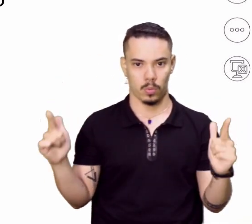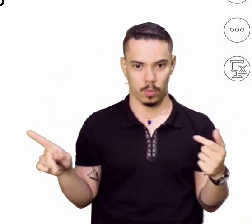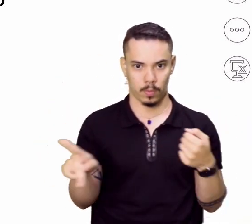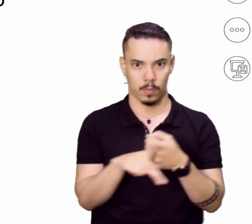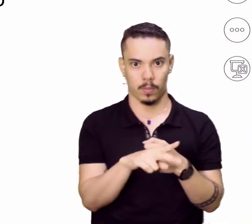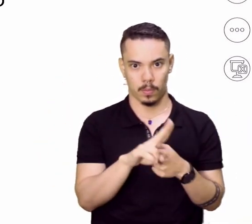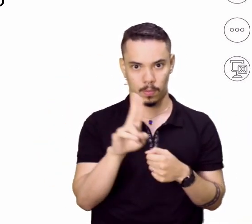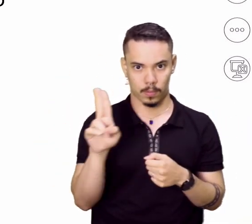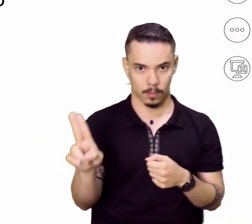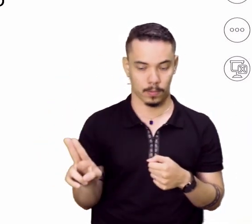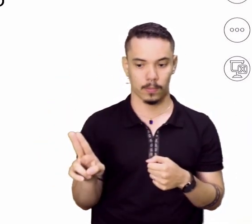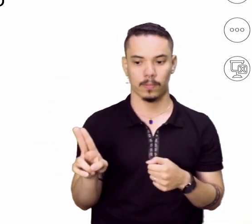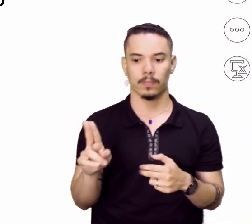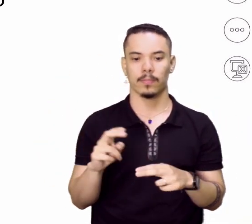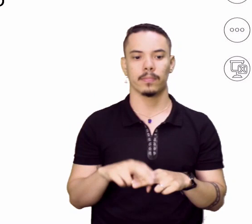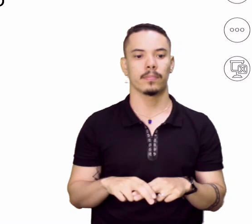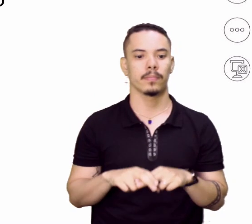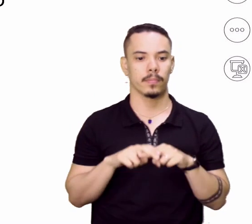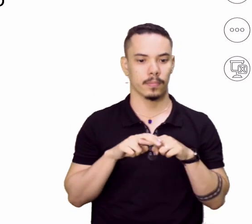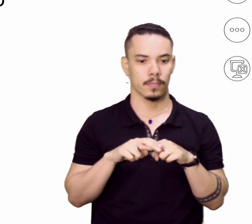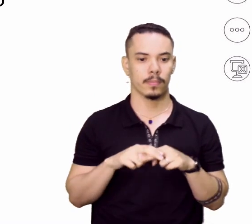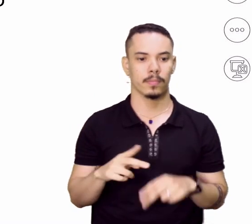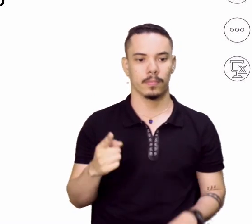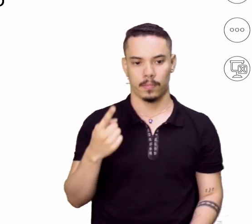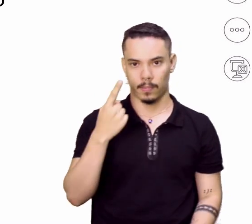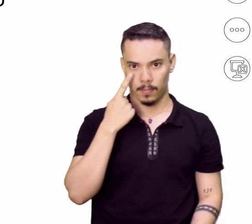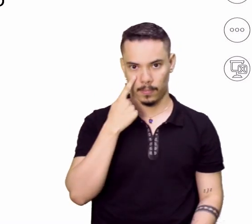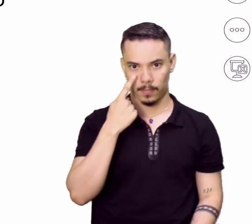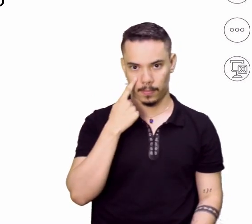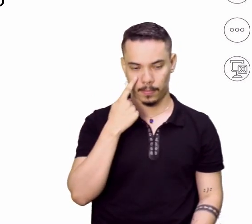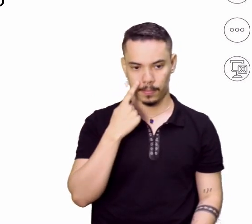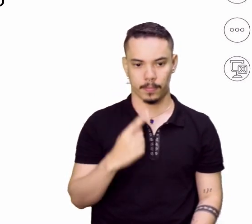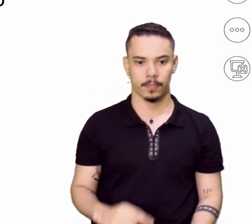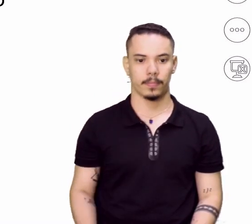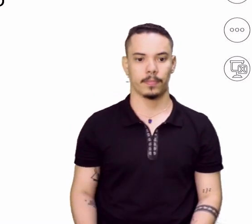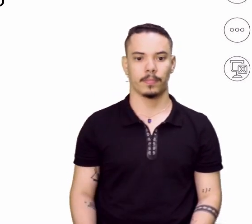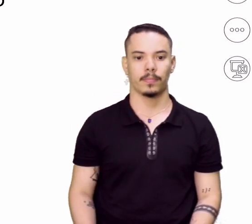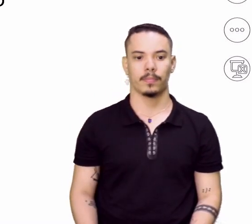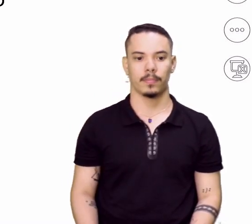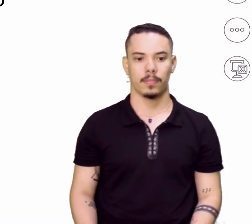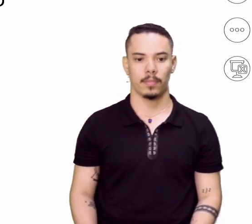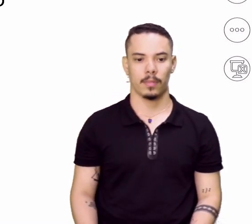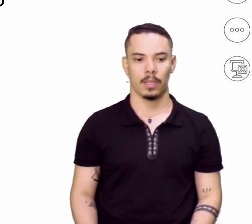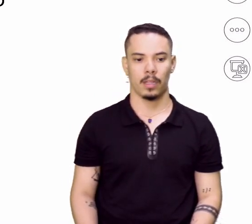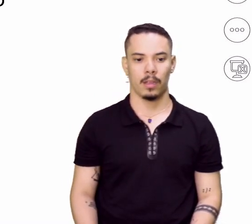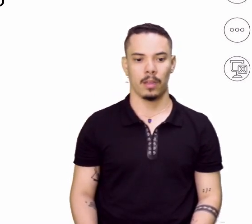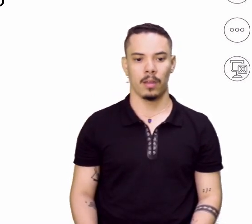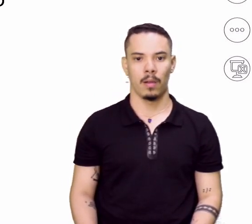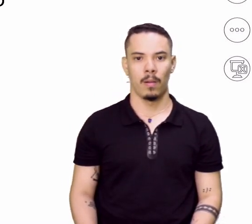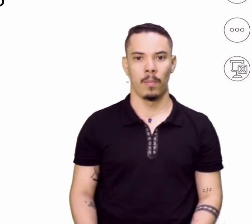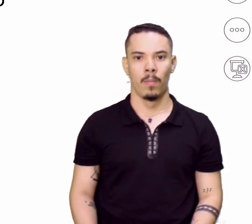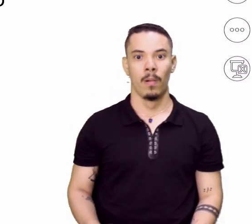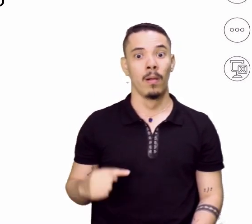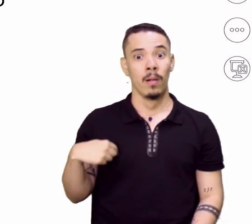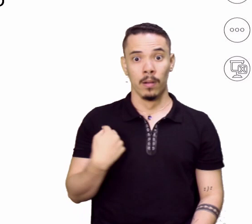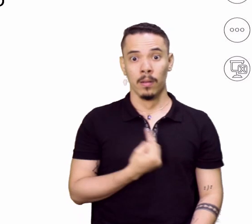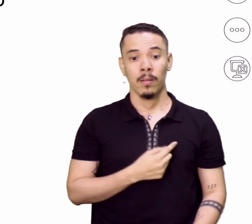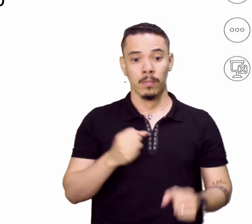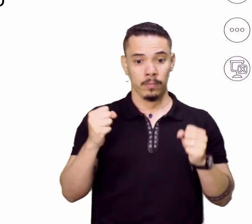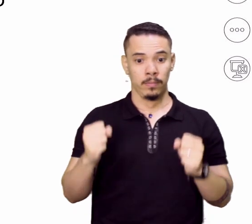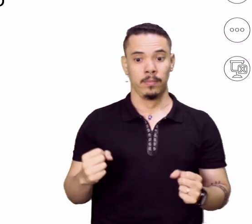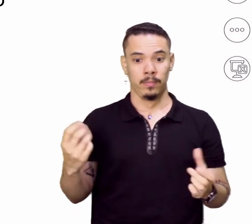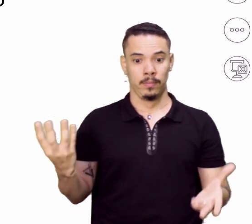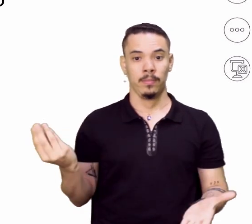relativos. Então, vamos ver o that ao invés de which. Podemos colocar ele no lugar de